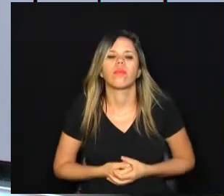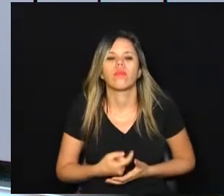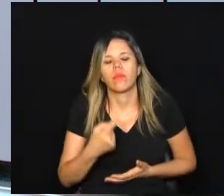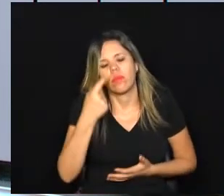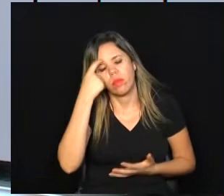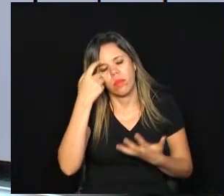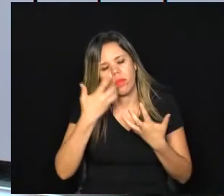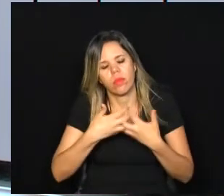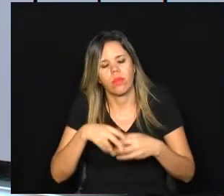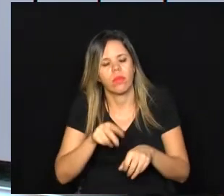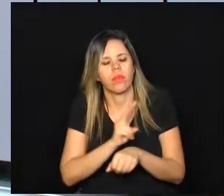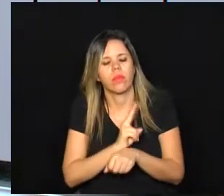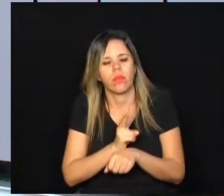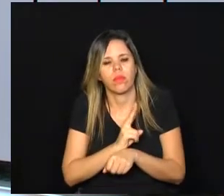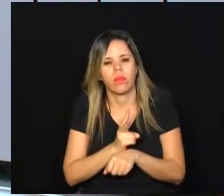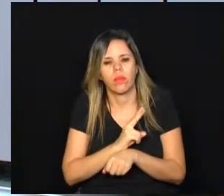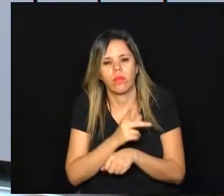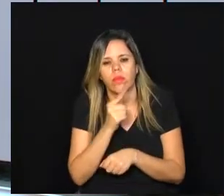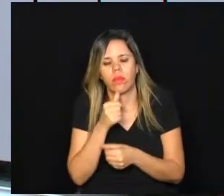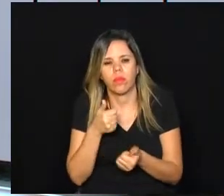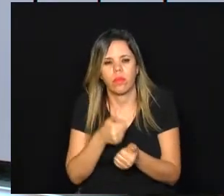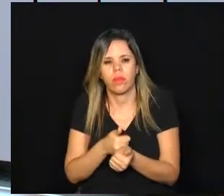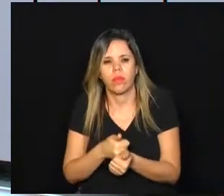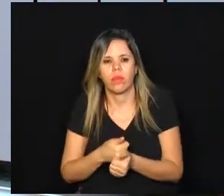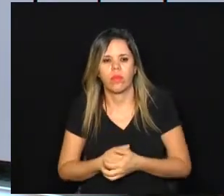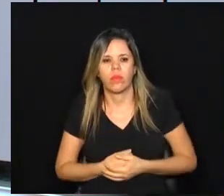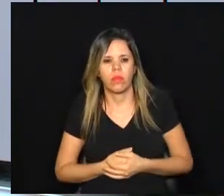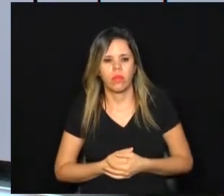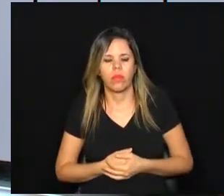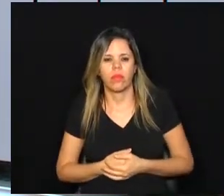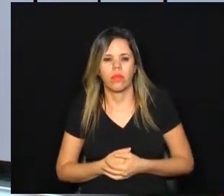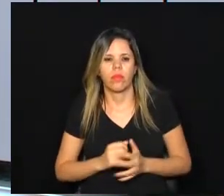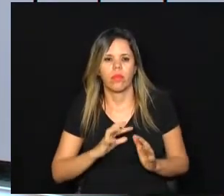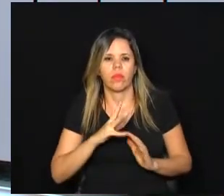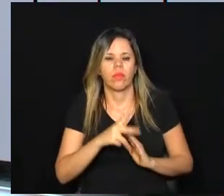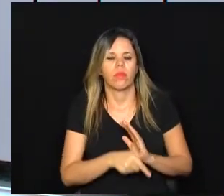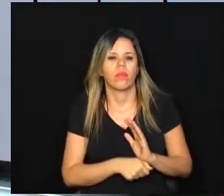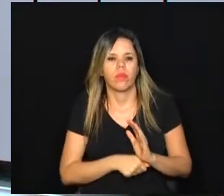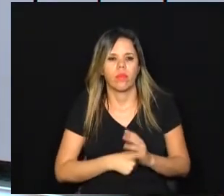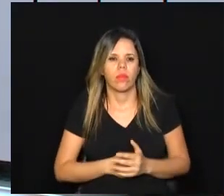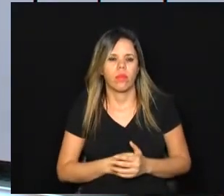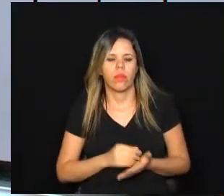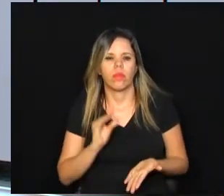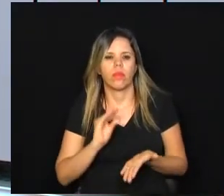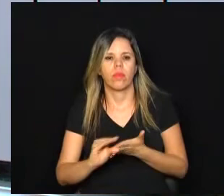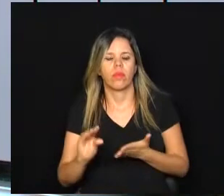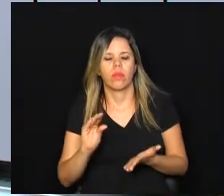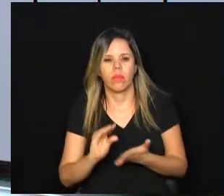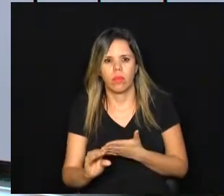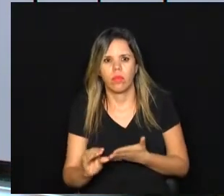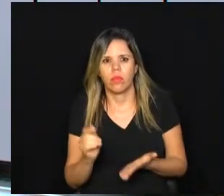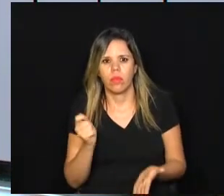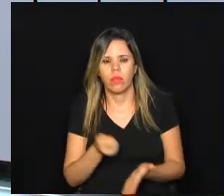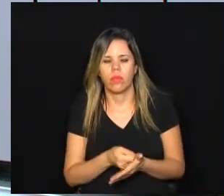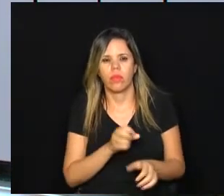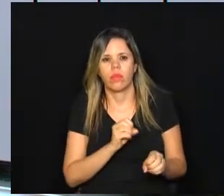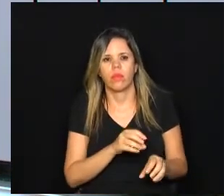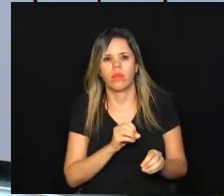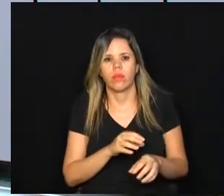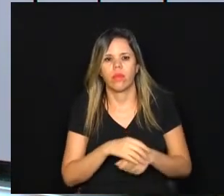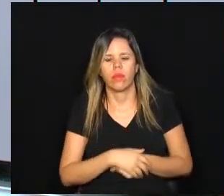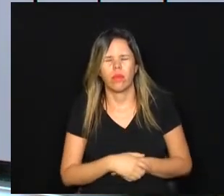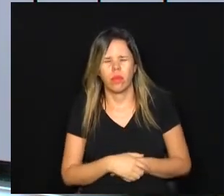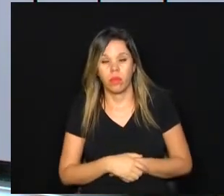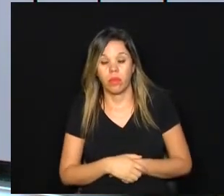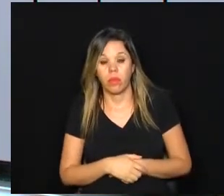na segurança hídrica, do lado das questões ambientais, né? Investir pesadamente em educação ambiental